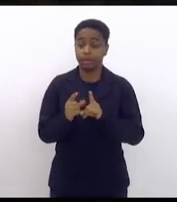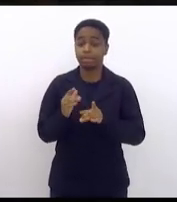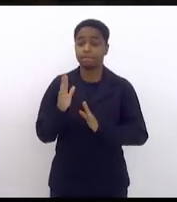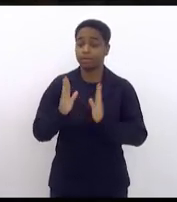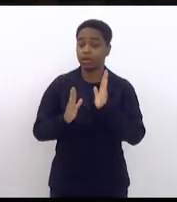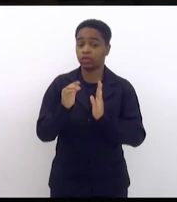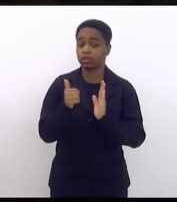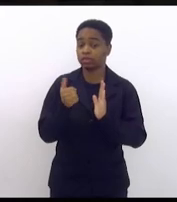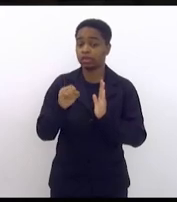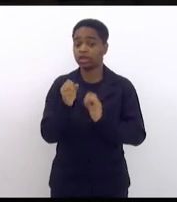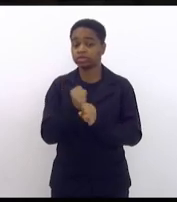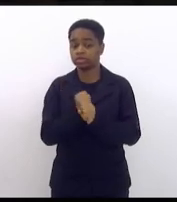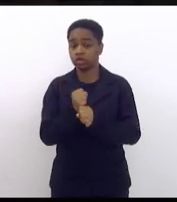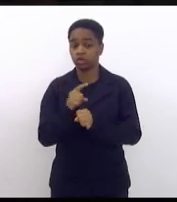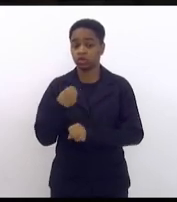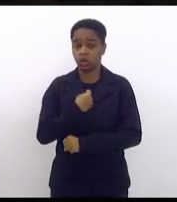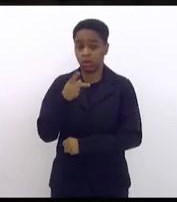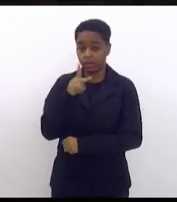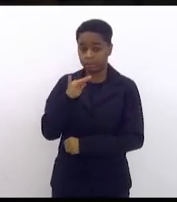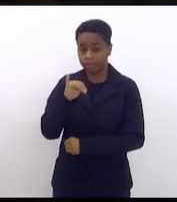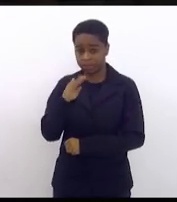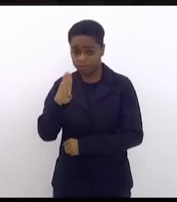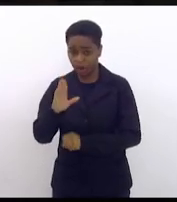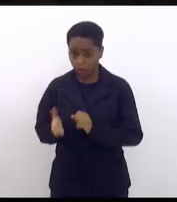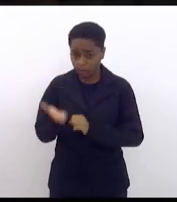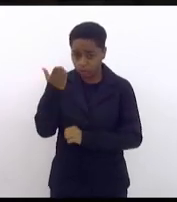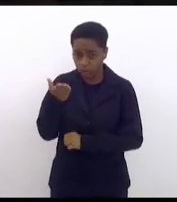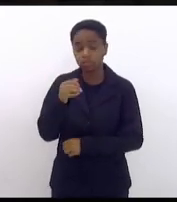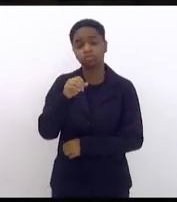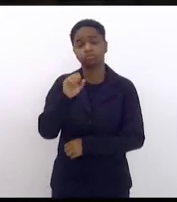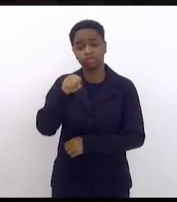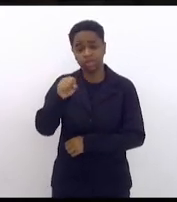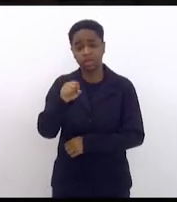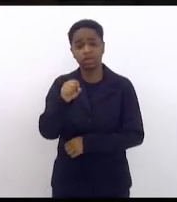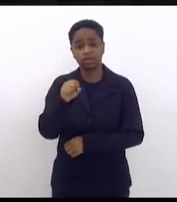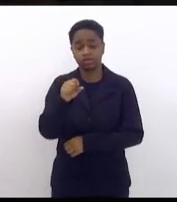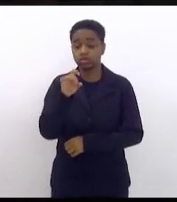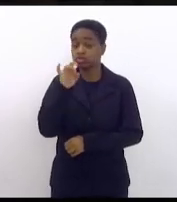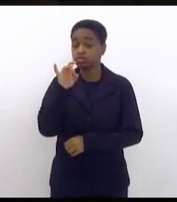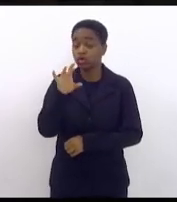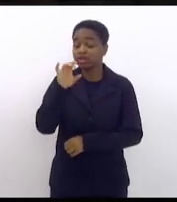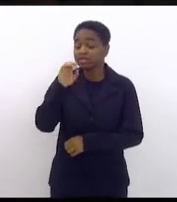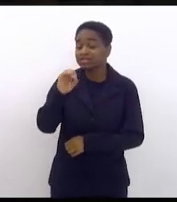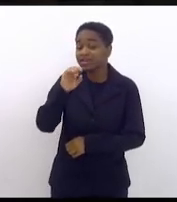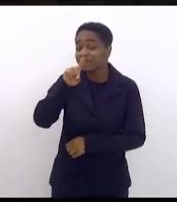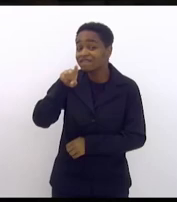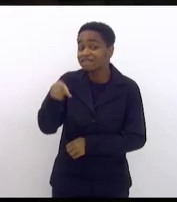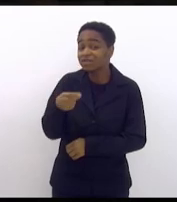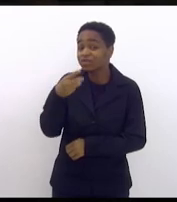o PIB do Estado cresceu? Cresceu. Míseros